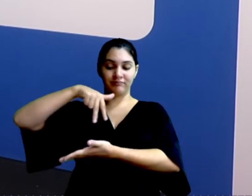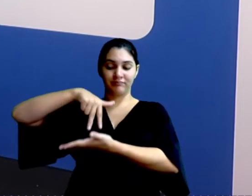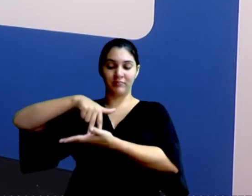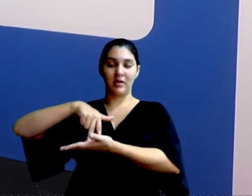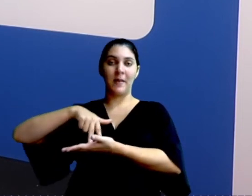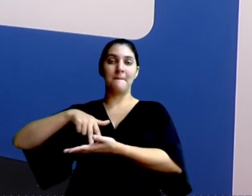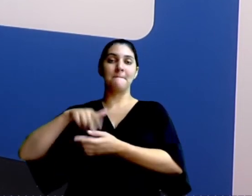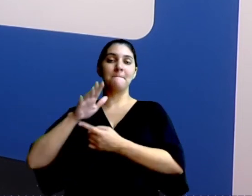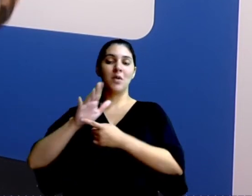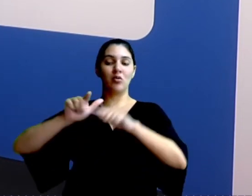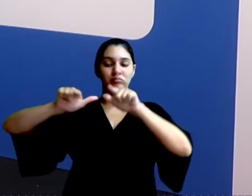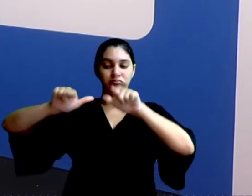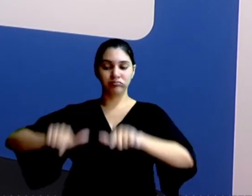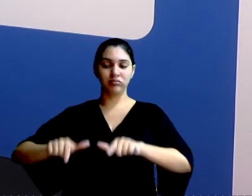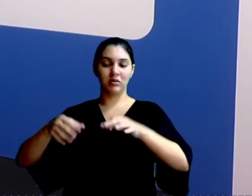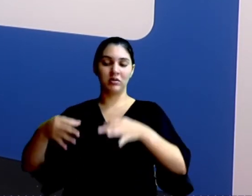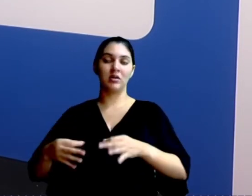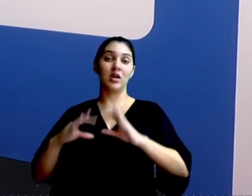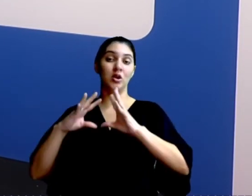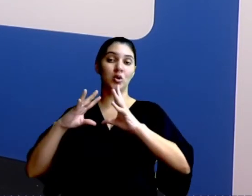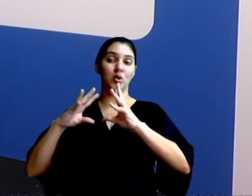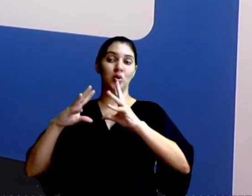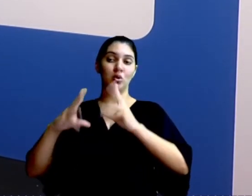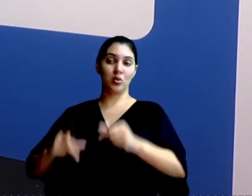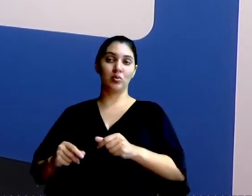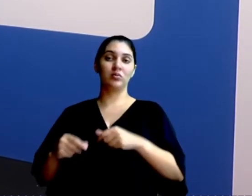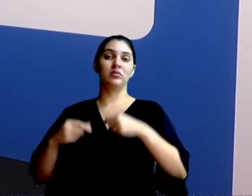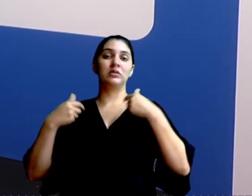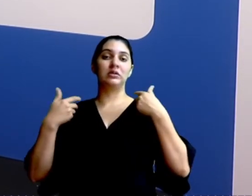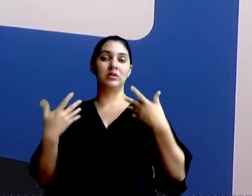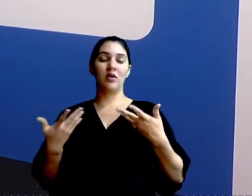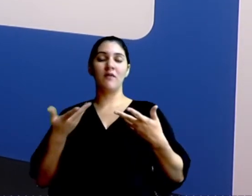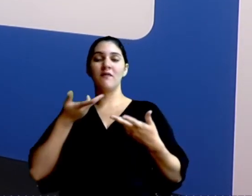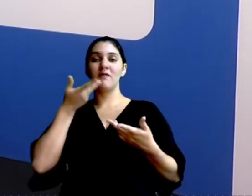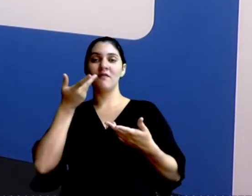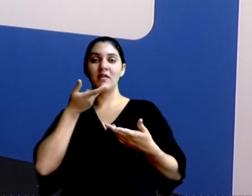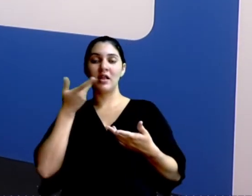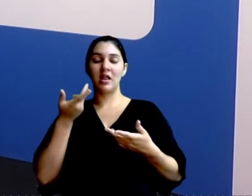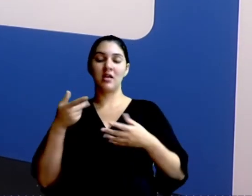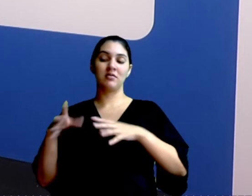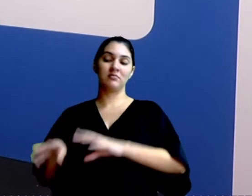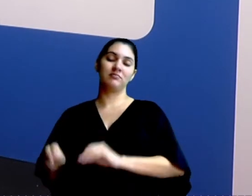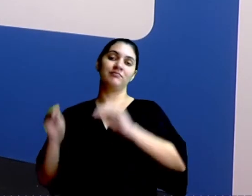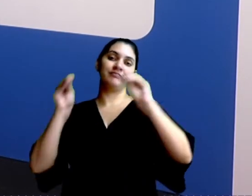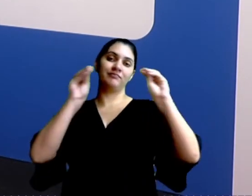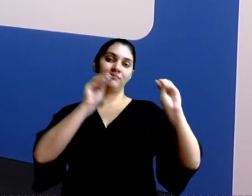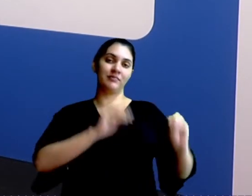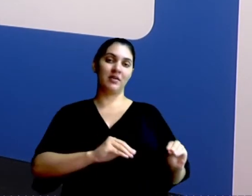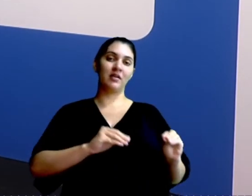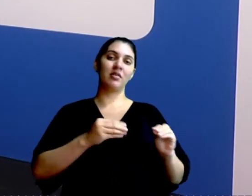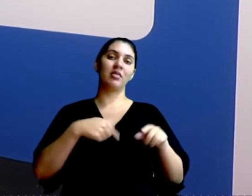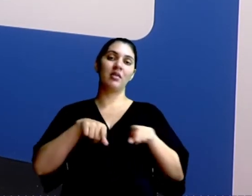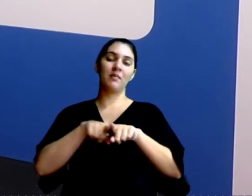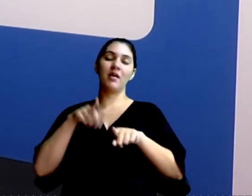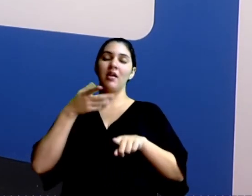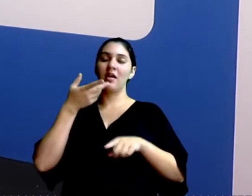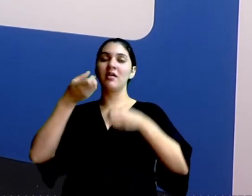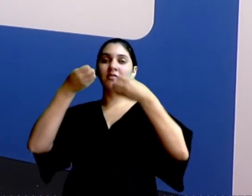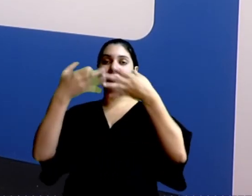demarquem territórios, ela é de todos. Então, falar sobre deslocamentos é